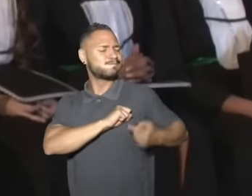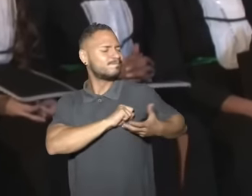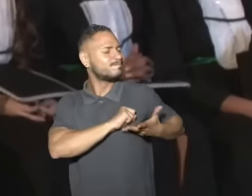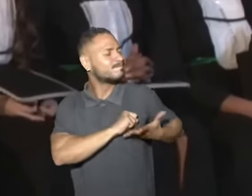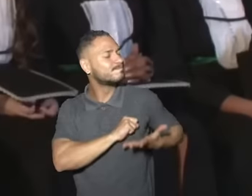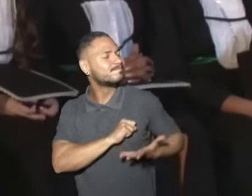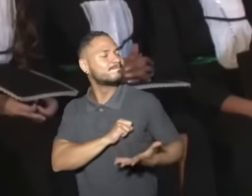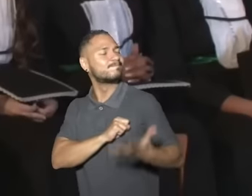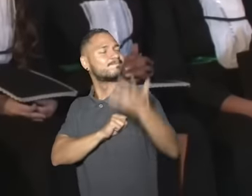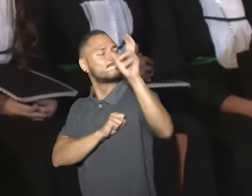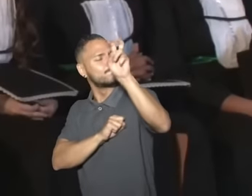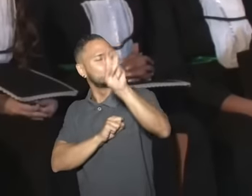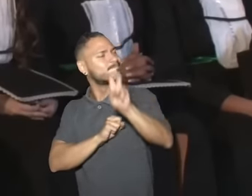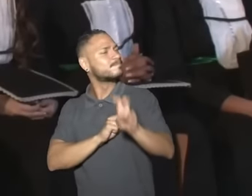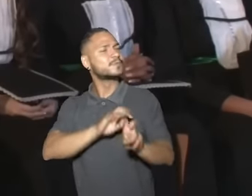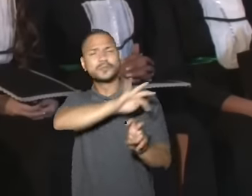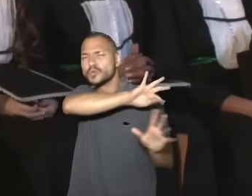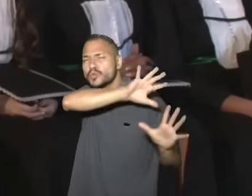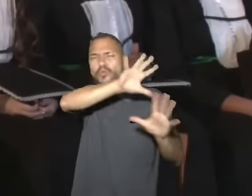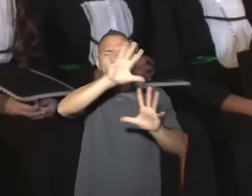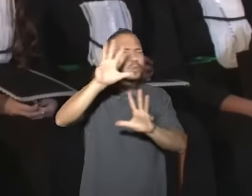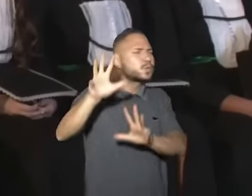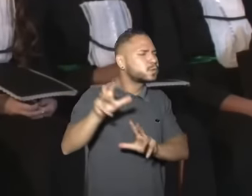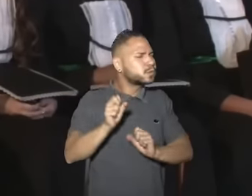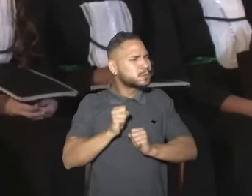ser todo.